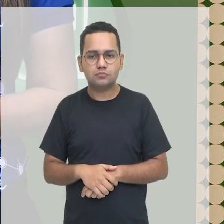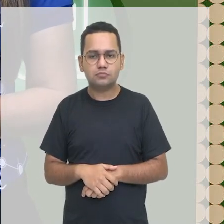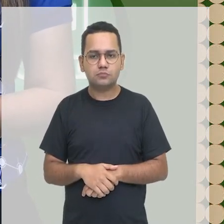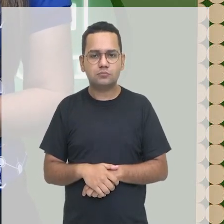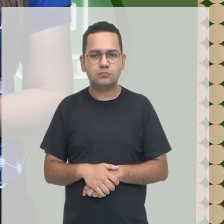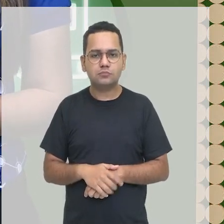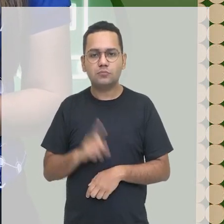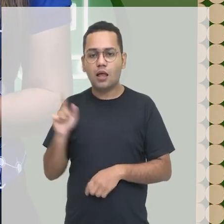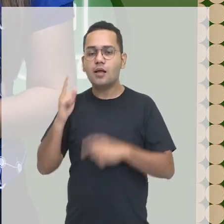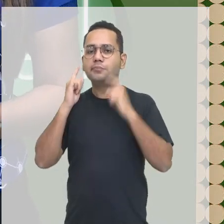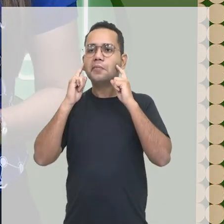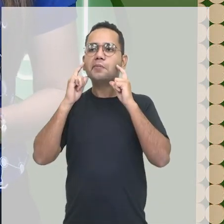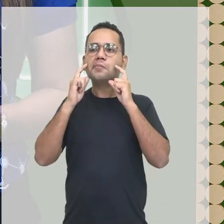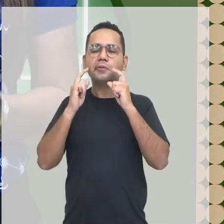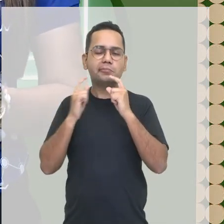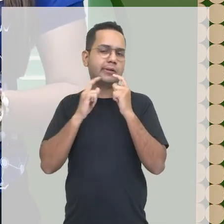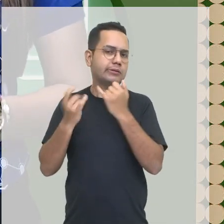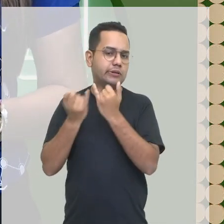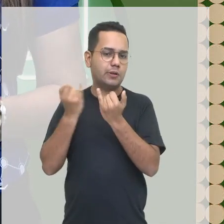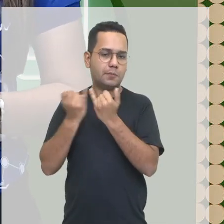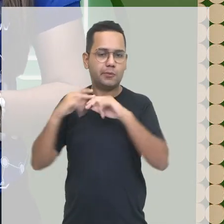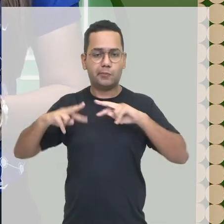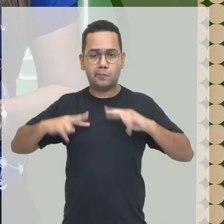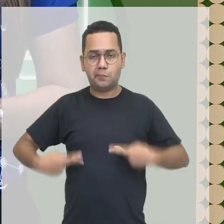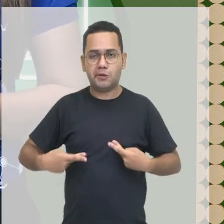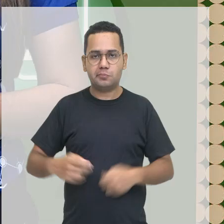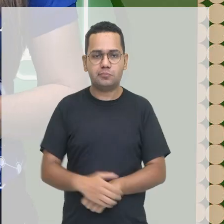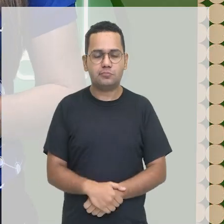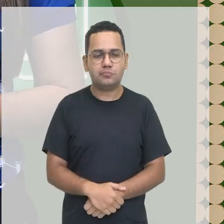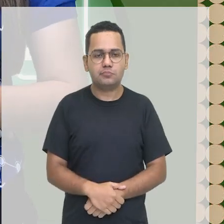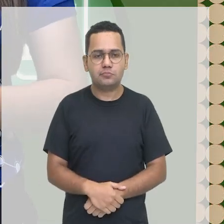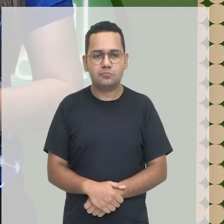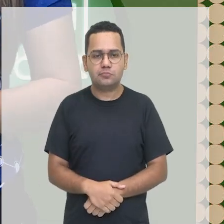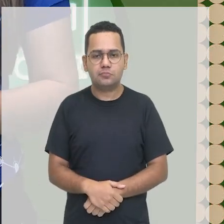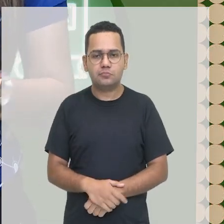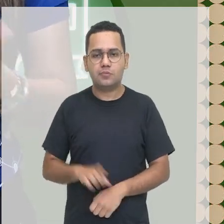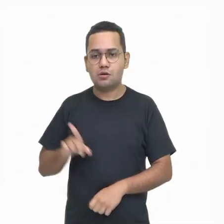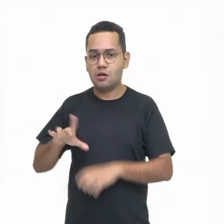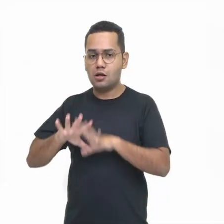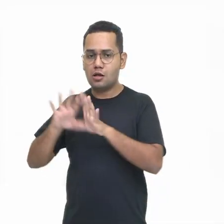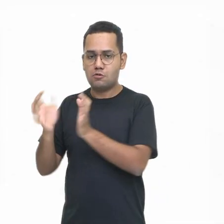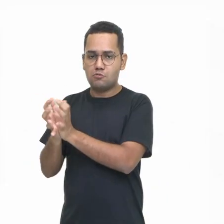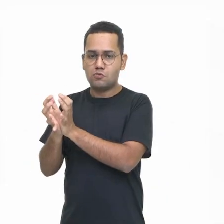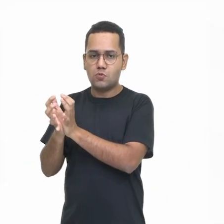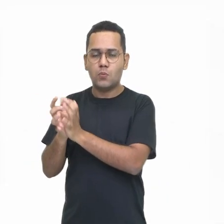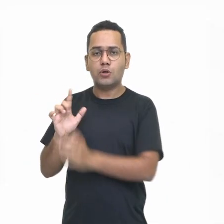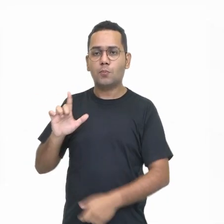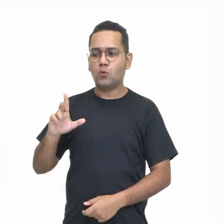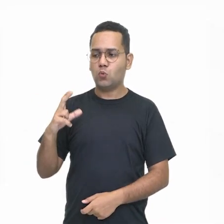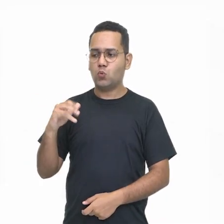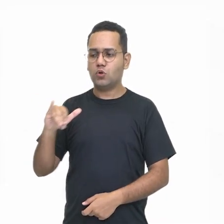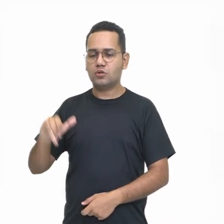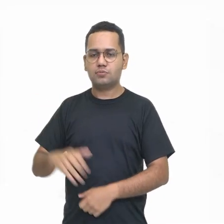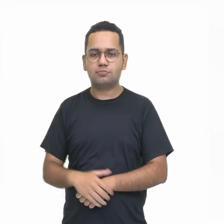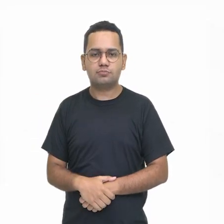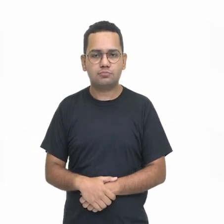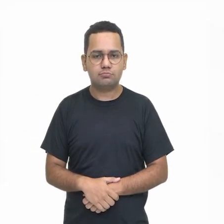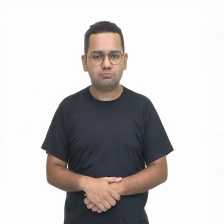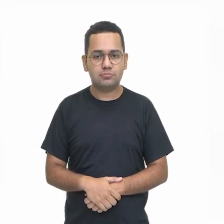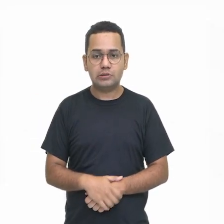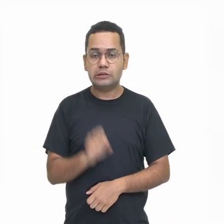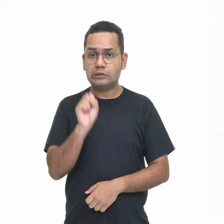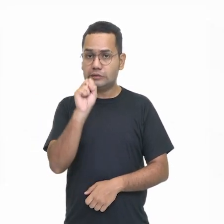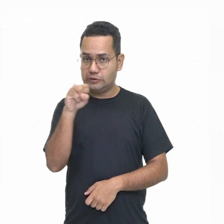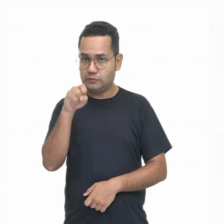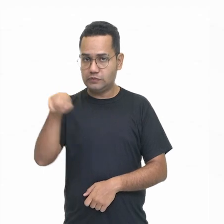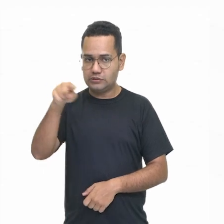espécie humana. E dentro dos australopitecos, nós temos a Lucy, né? Quem quiser ter